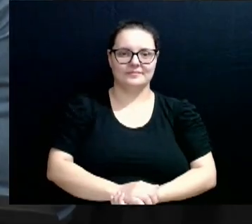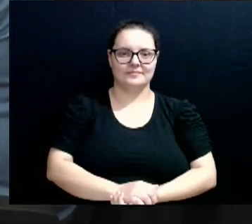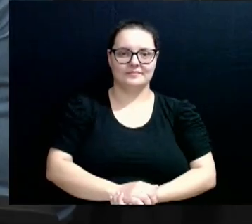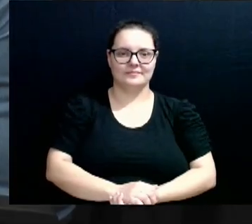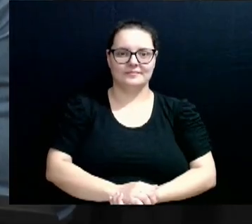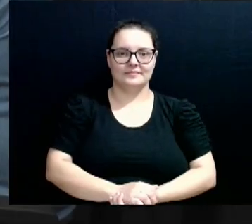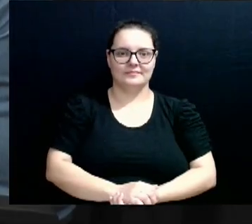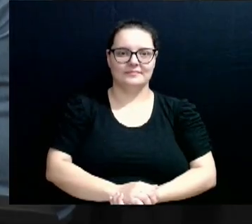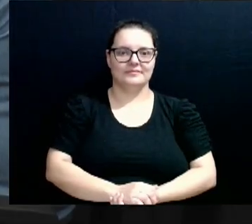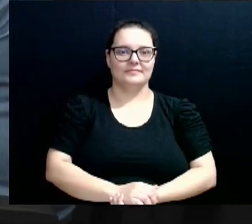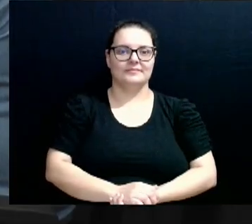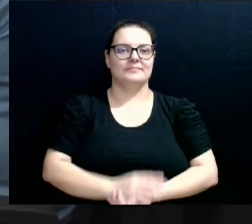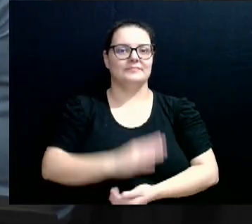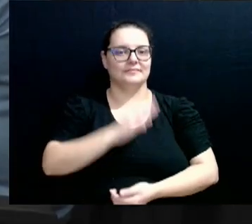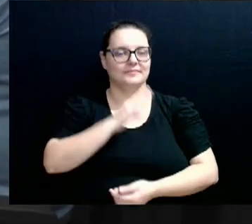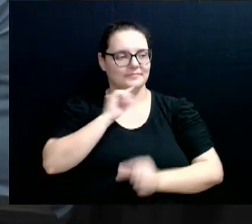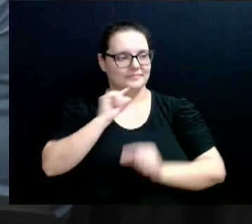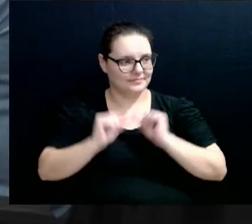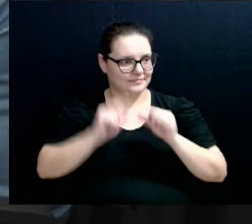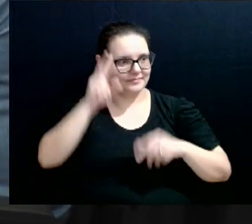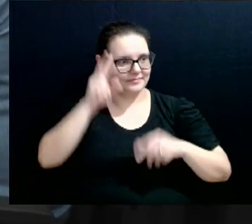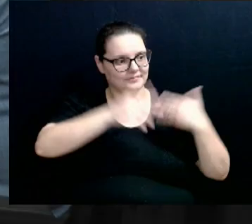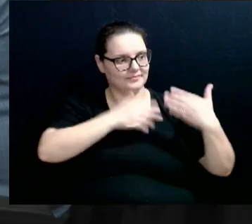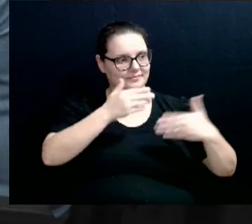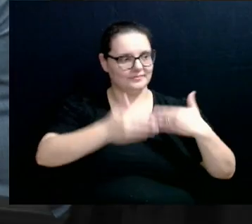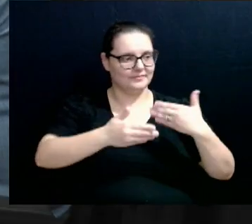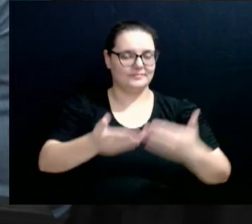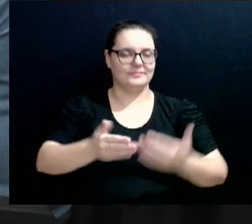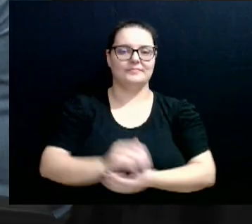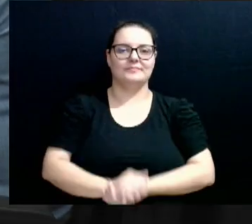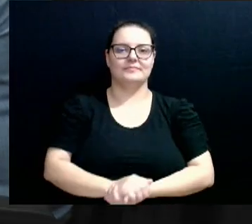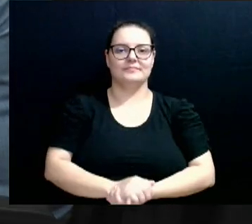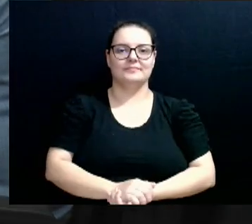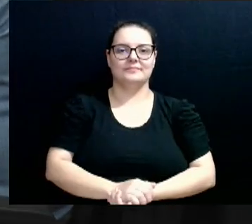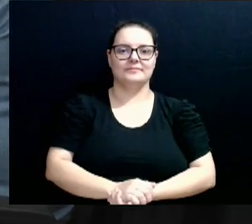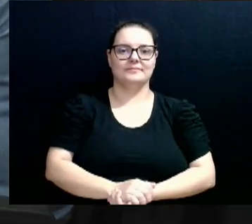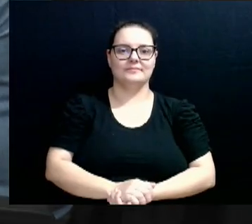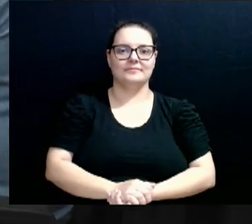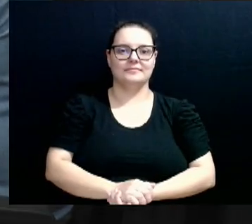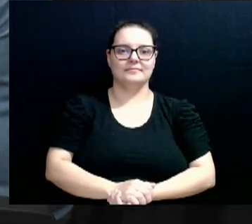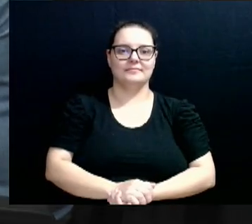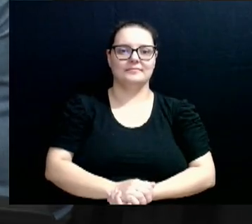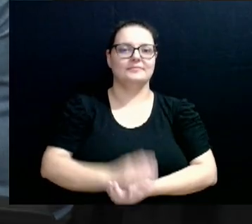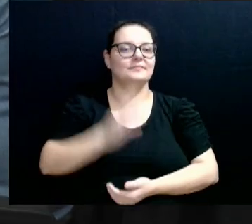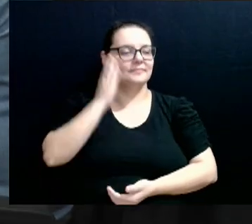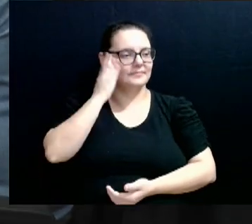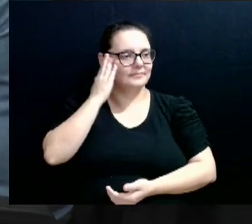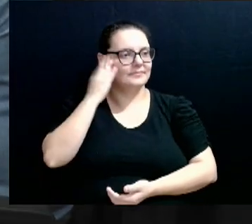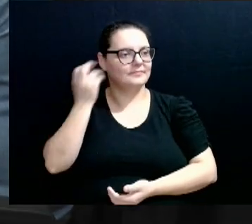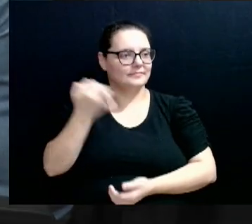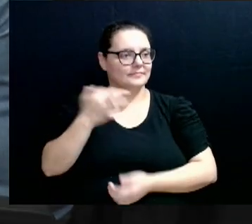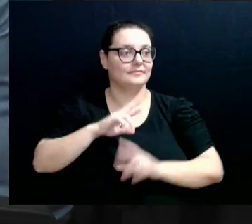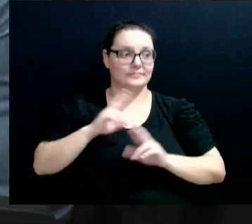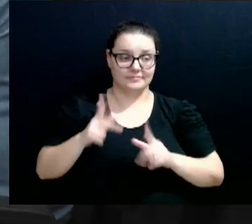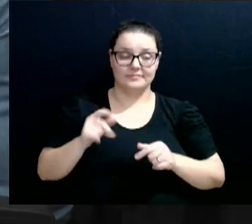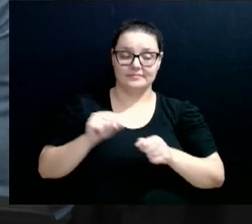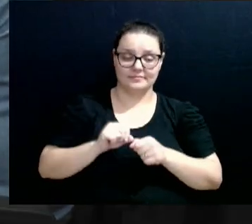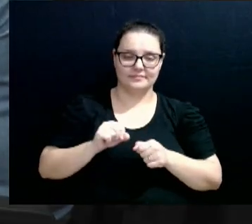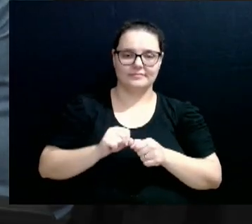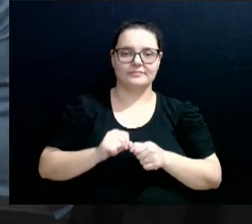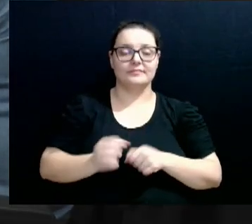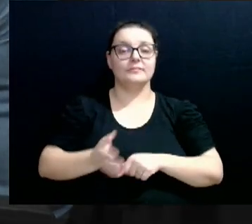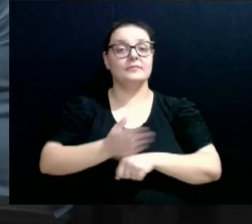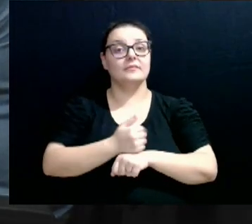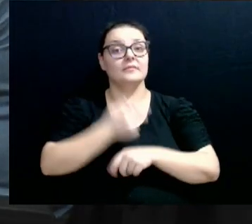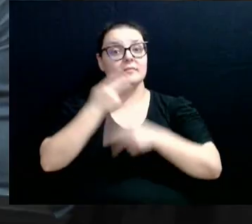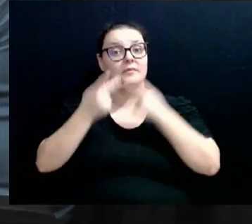sua trajetória e sabemos o quanto você faz a diferença. Mas antes de nós falarmos sobre gestão,